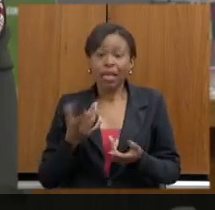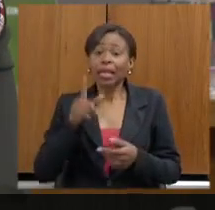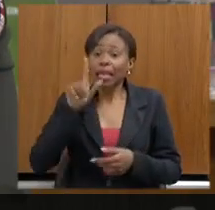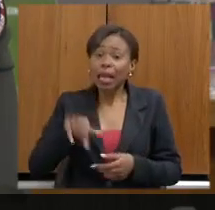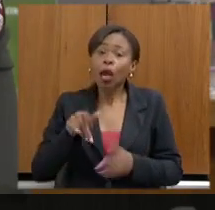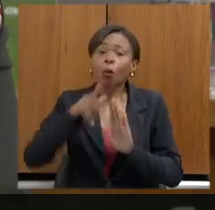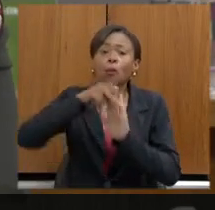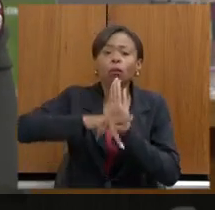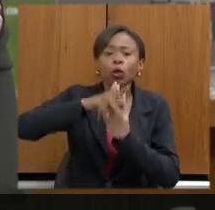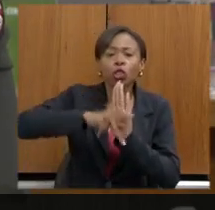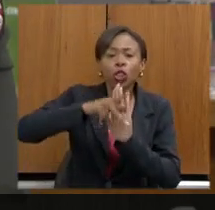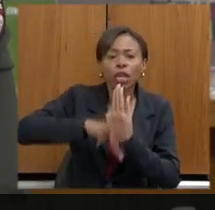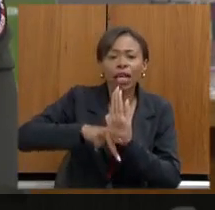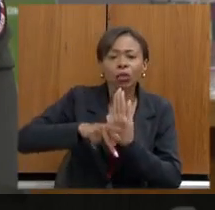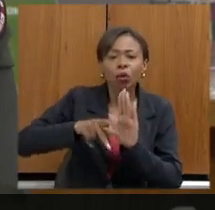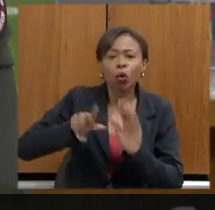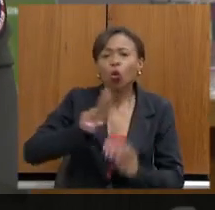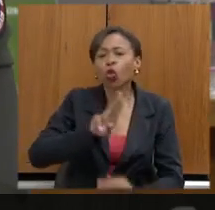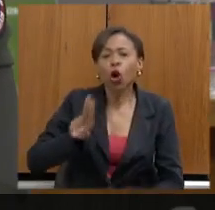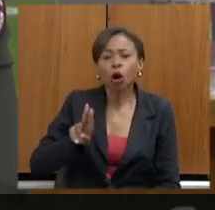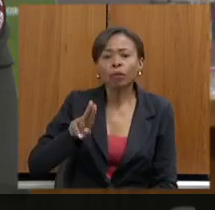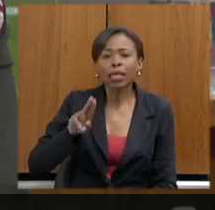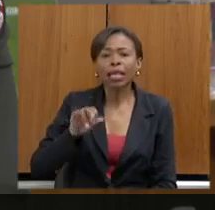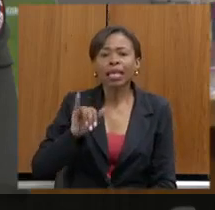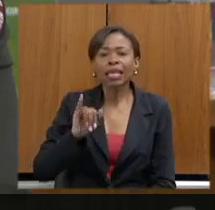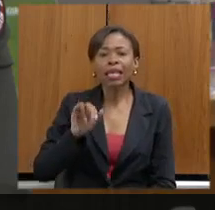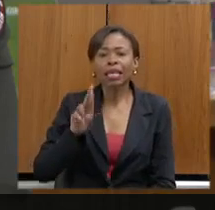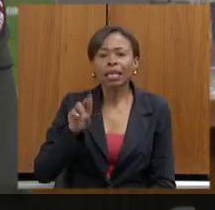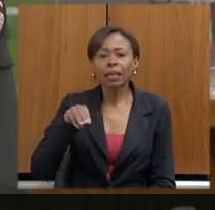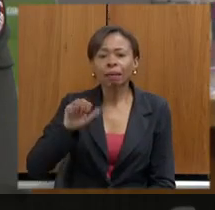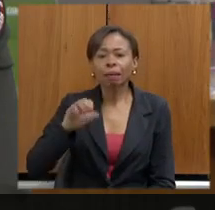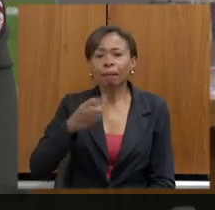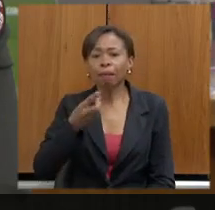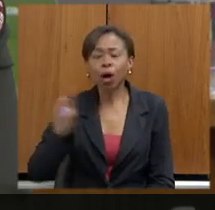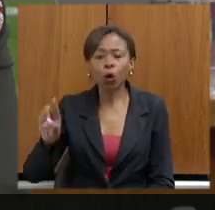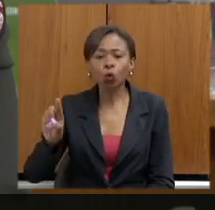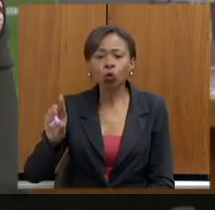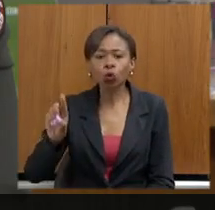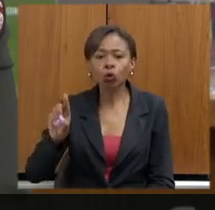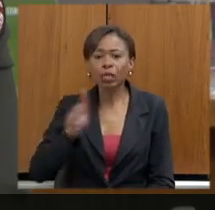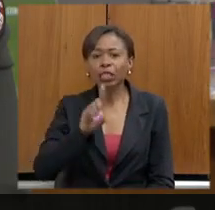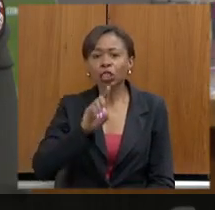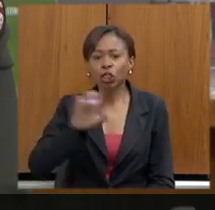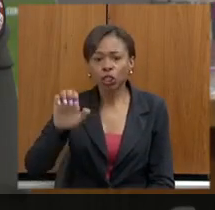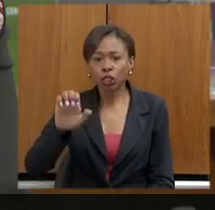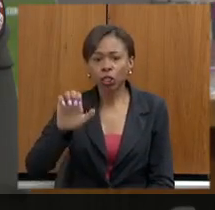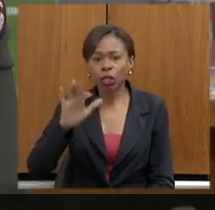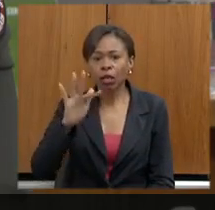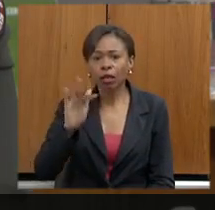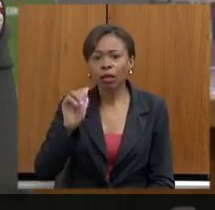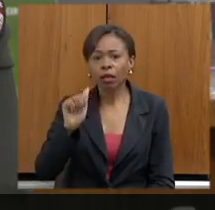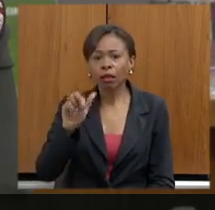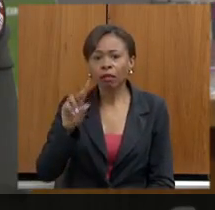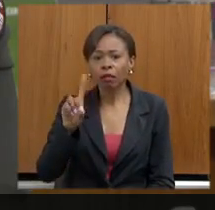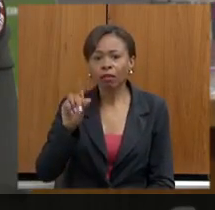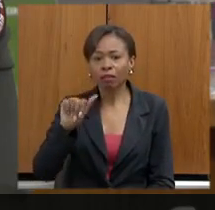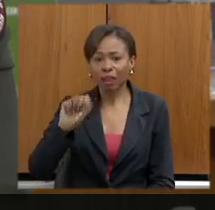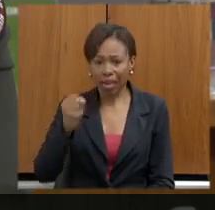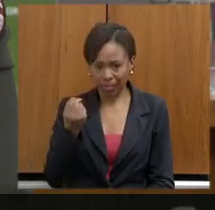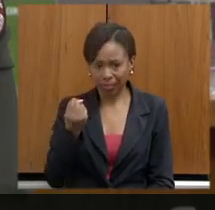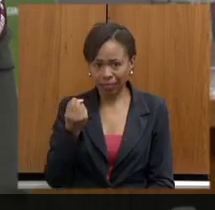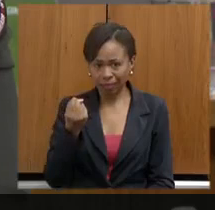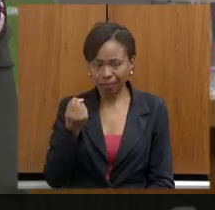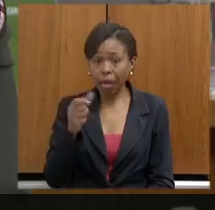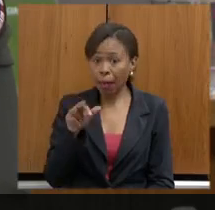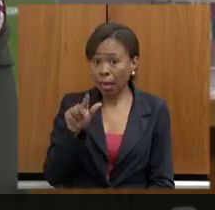que é o irmãos de farda ele tem um conceito de um acompanhamento do próprio